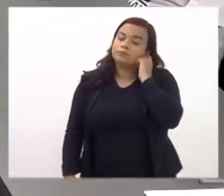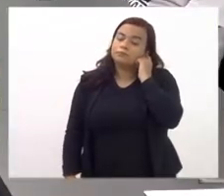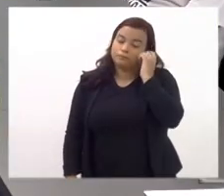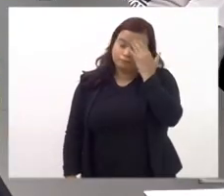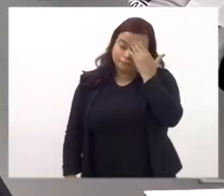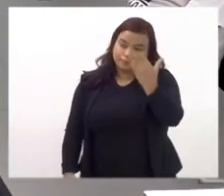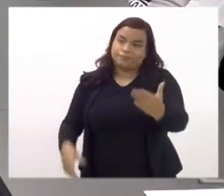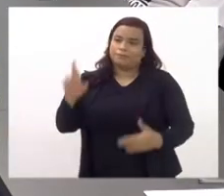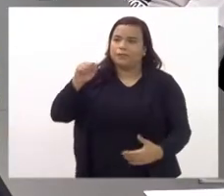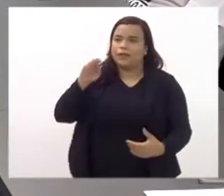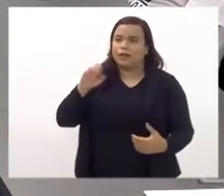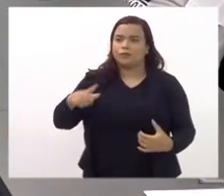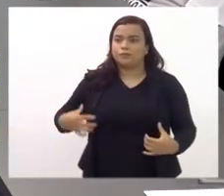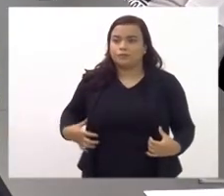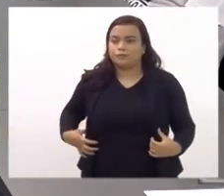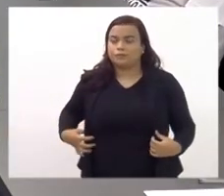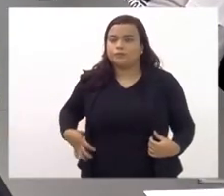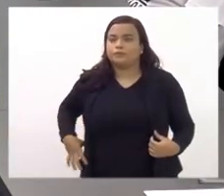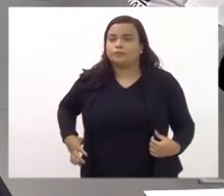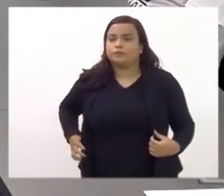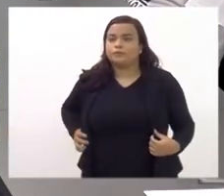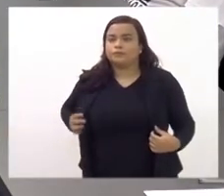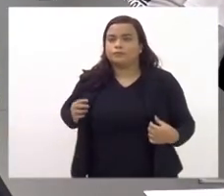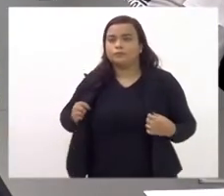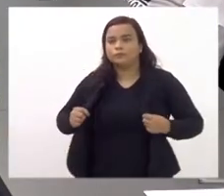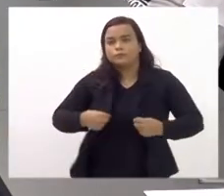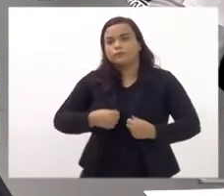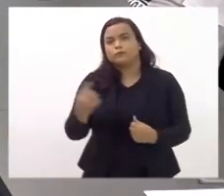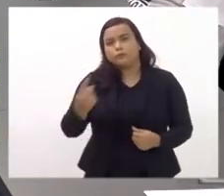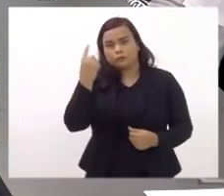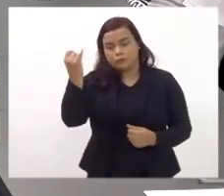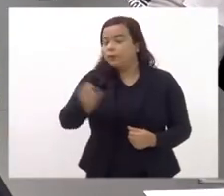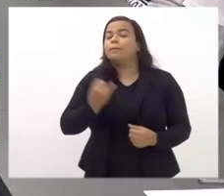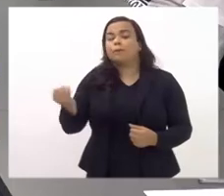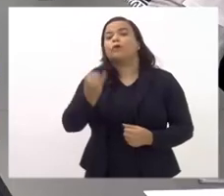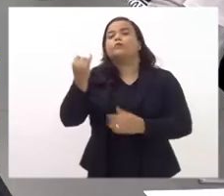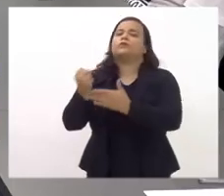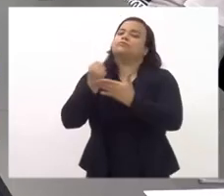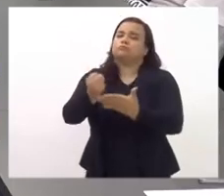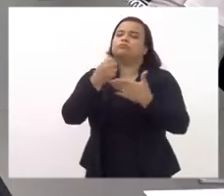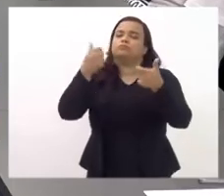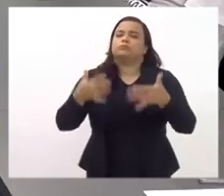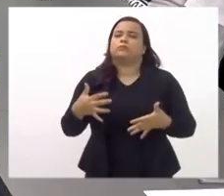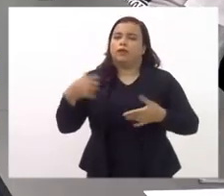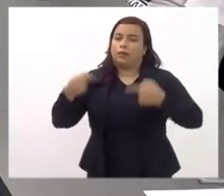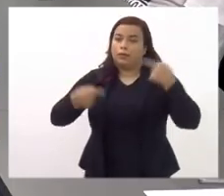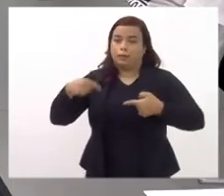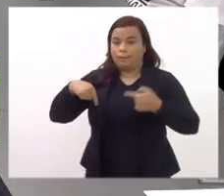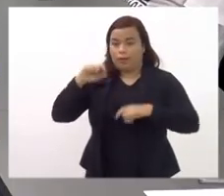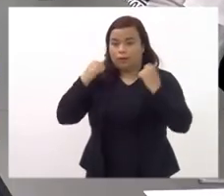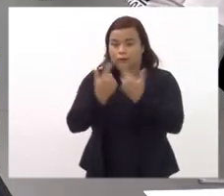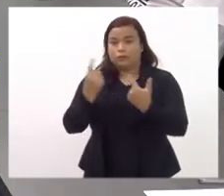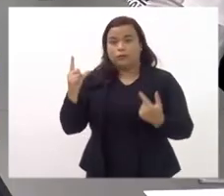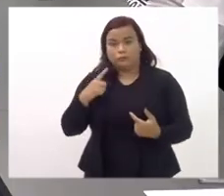Obrigado, Raquel. É importante essas falas que têm sido trazidas. A gente enfrentou um debate aqui na LERJ